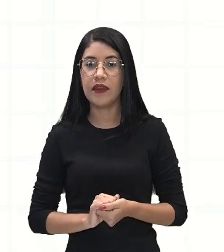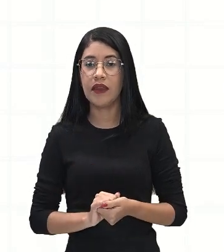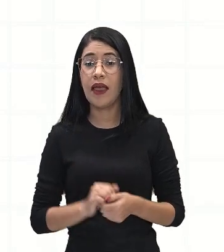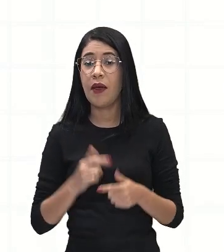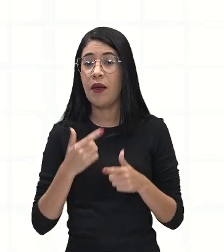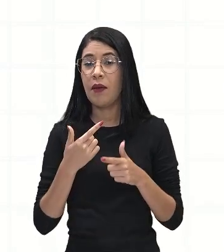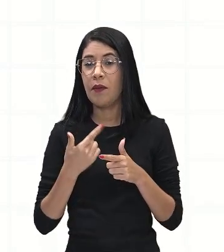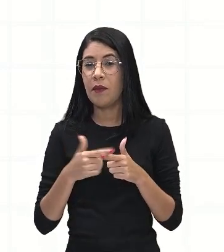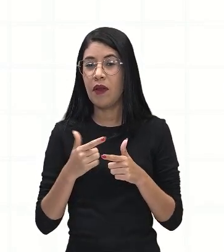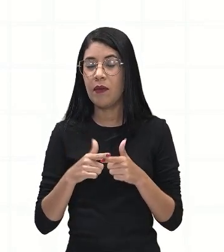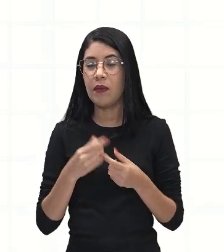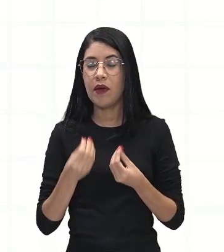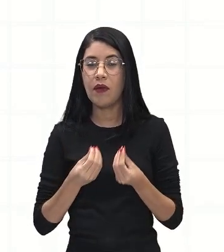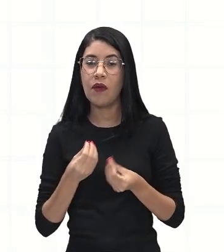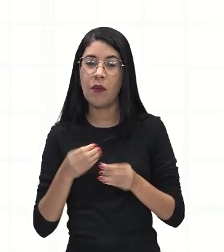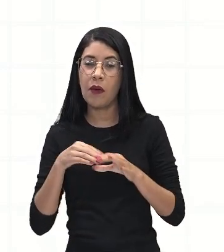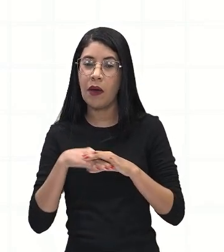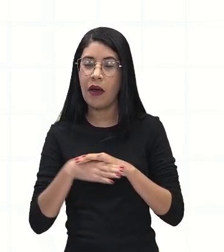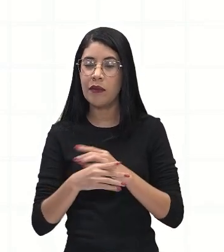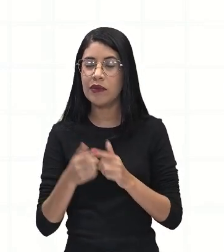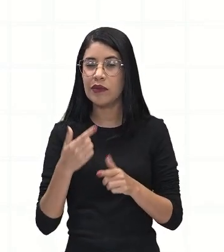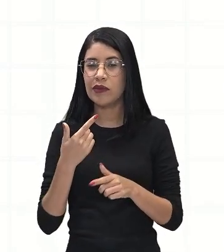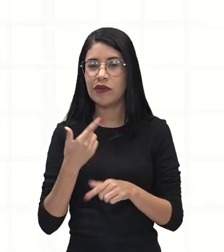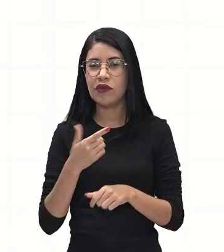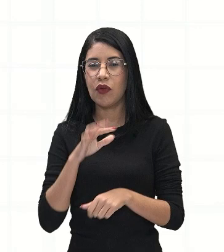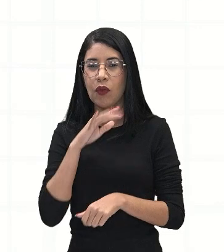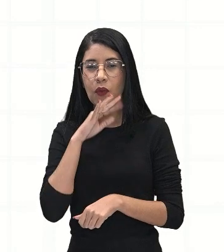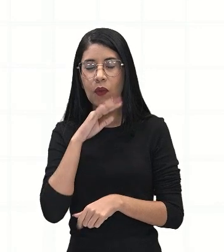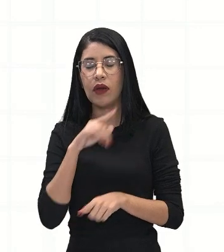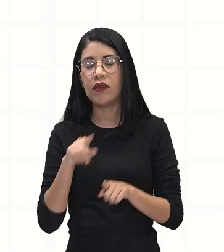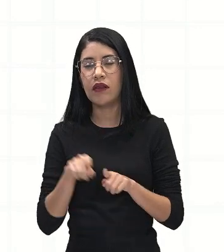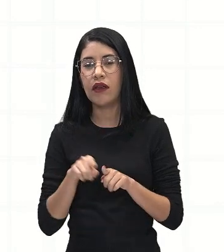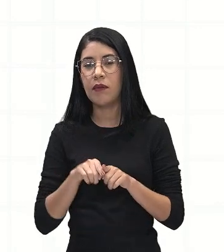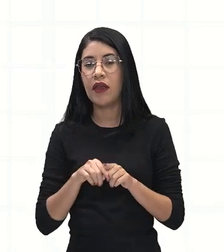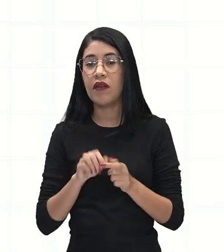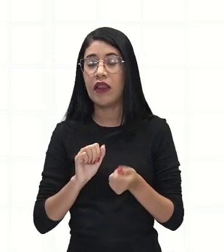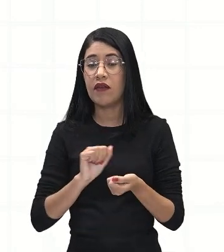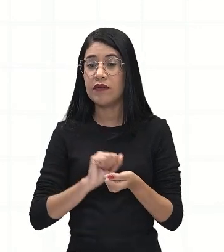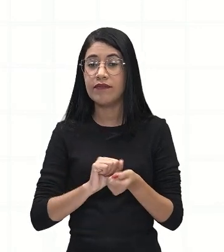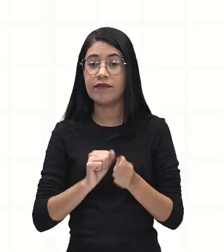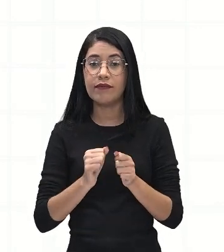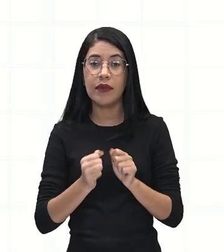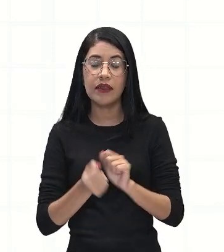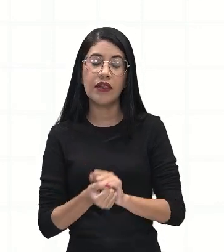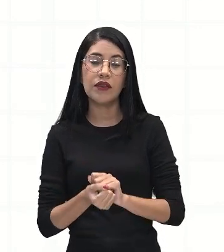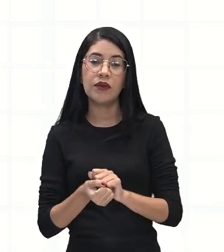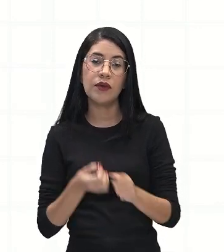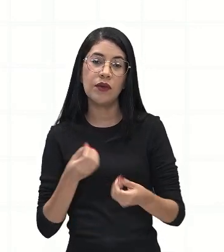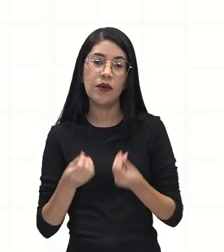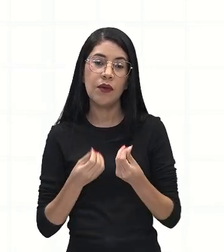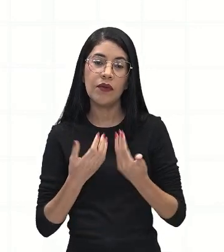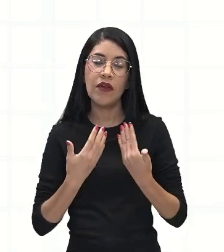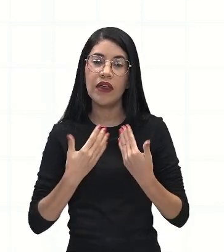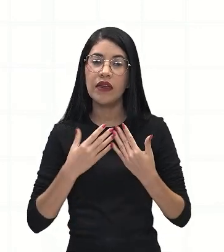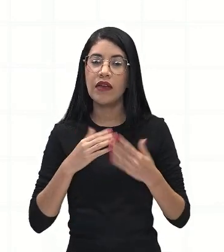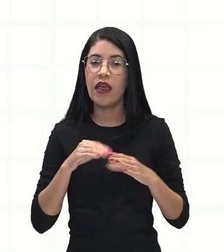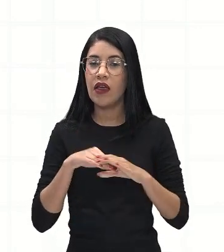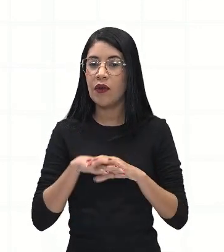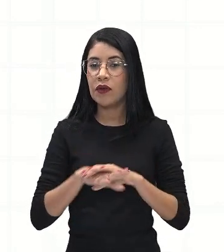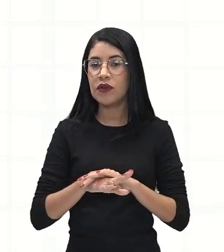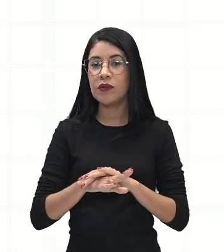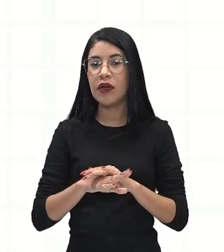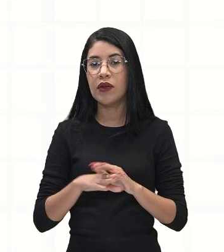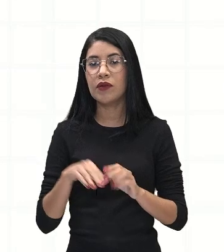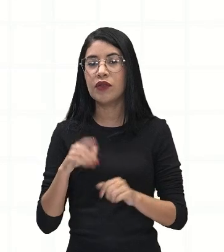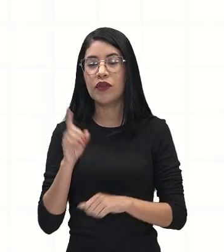maus hábitos, a nossa coluna ela vai ali se adequando à postura que a gente está acostumando ela